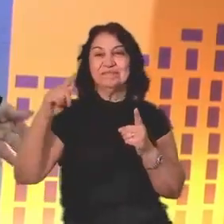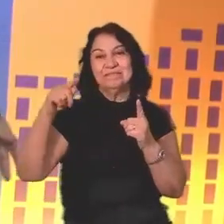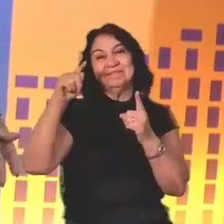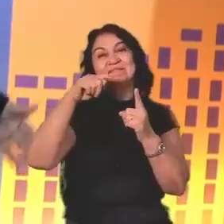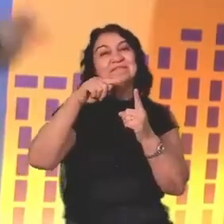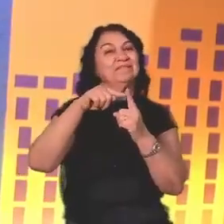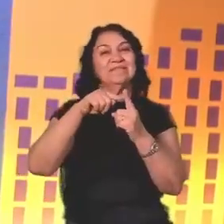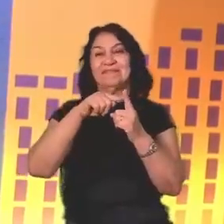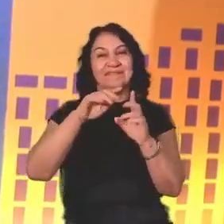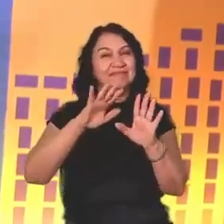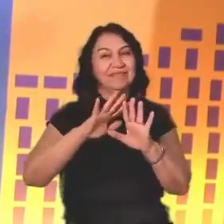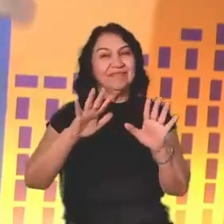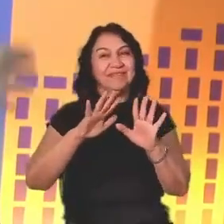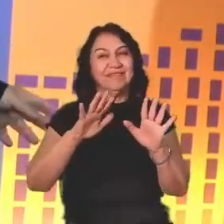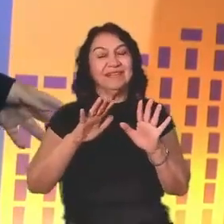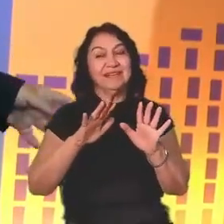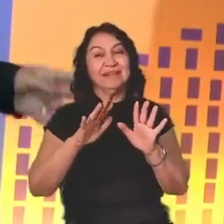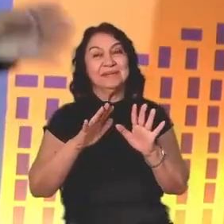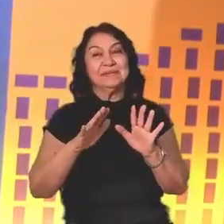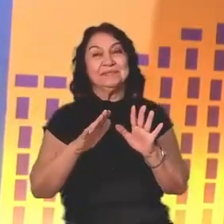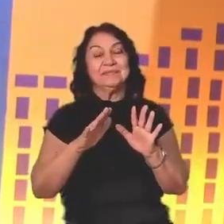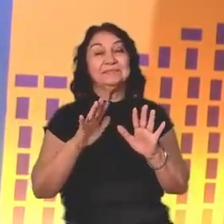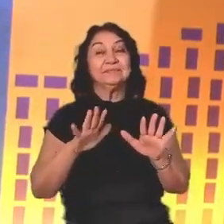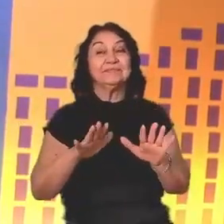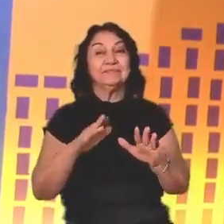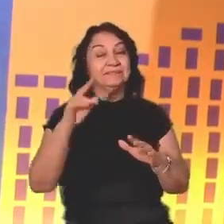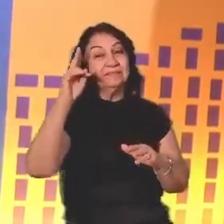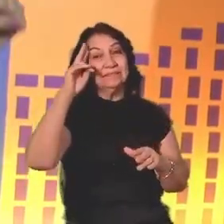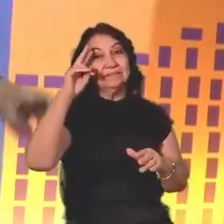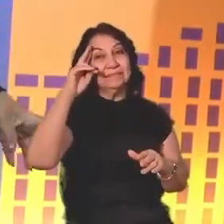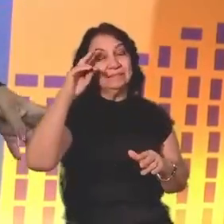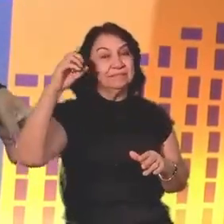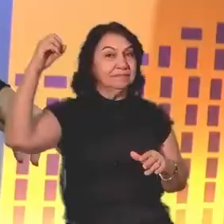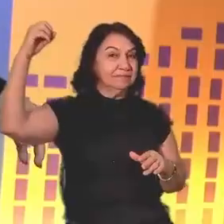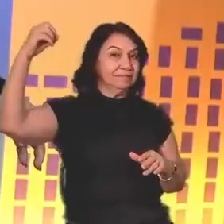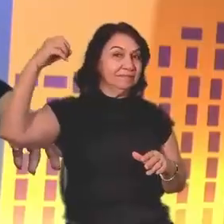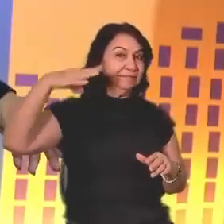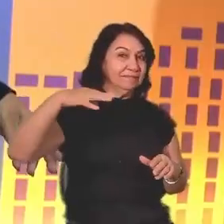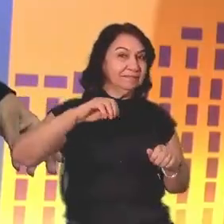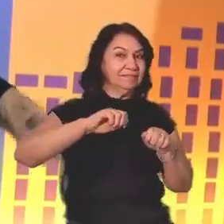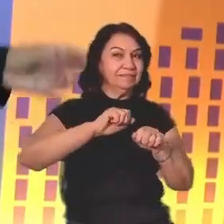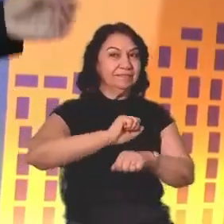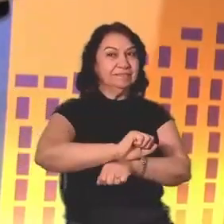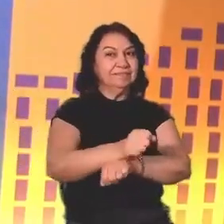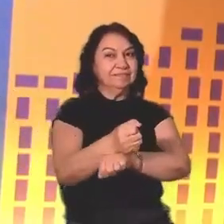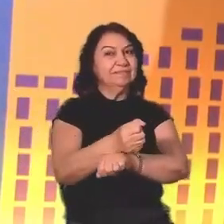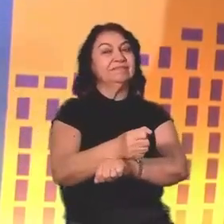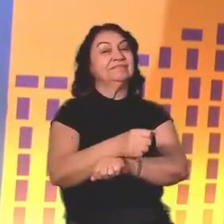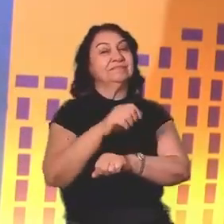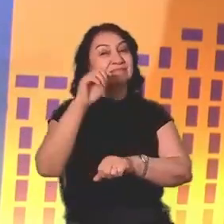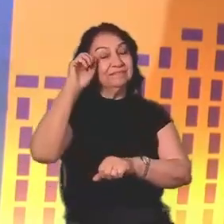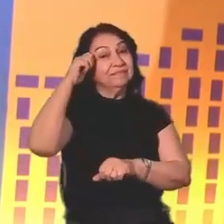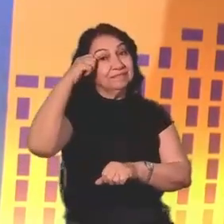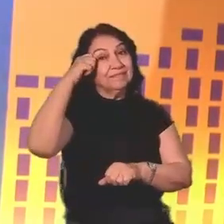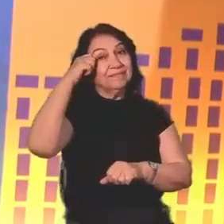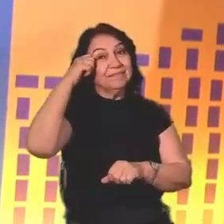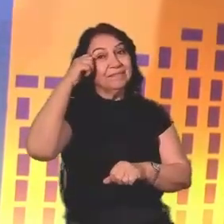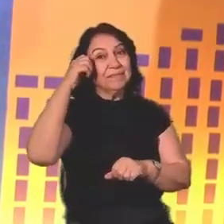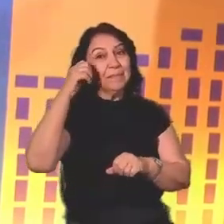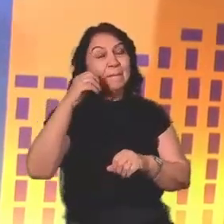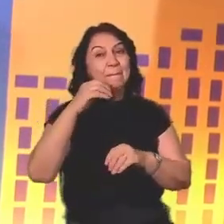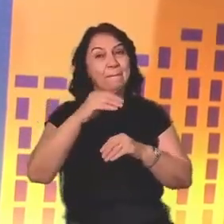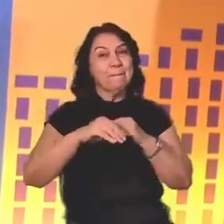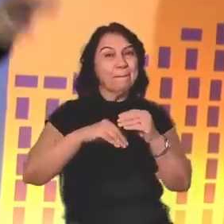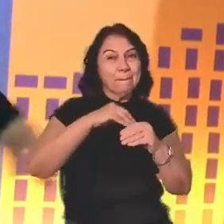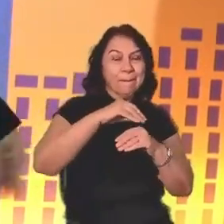tarde, né? Mas a gente acha que foi. Eu lembro que, quando chegou luz no Quilombo, eu lutei, que sempre eu fui envolvida